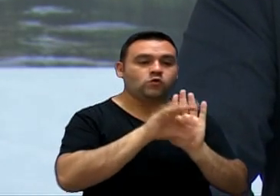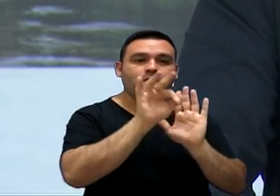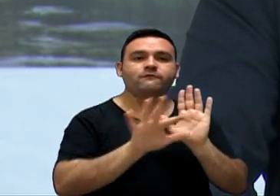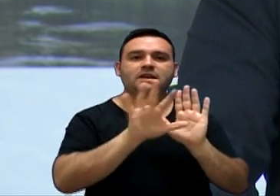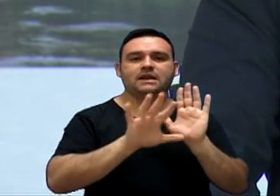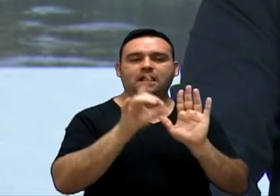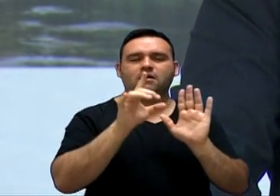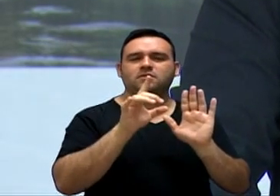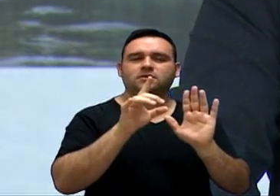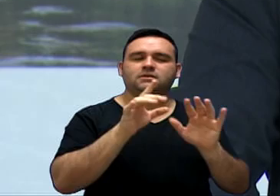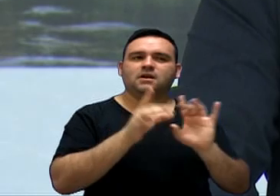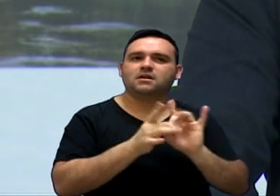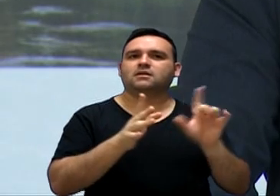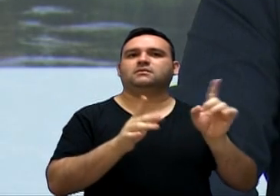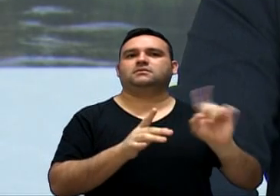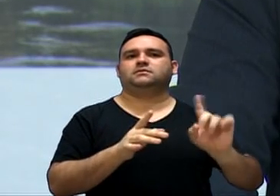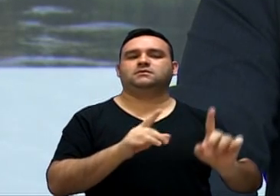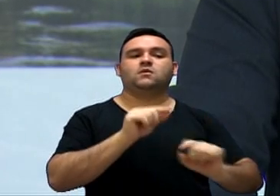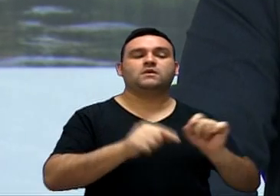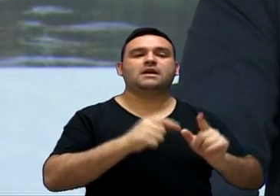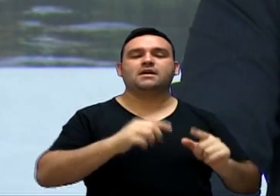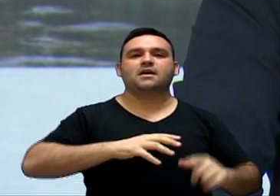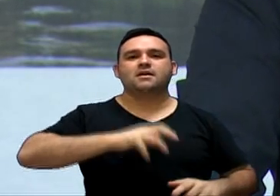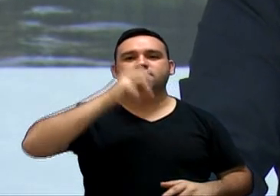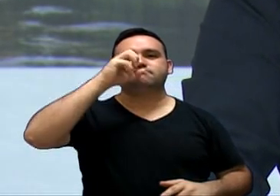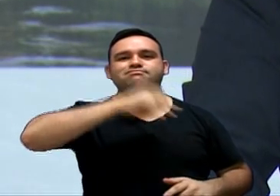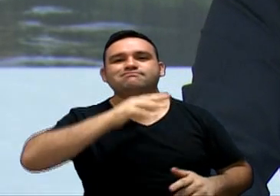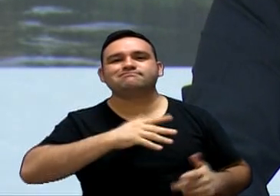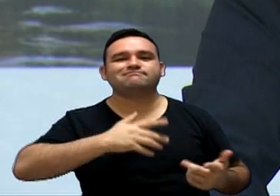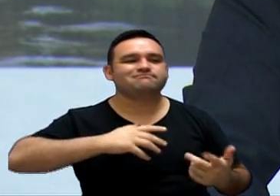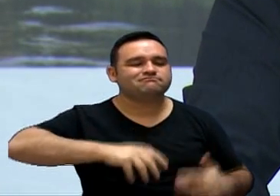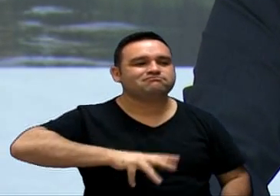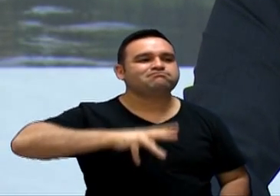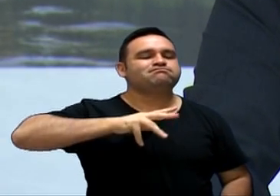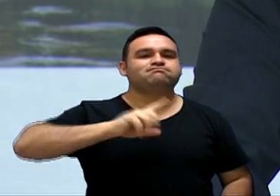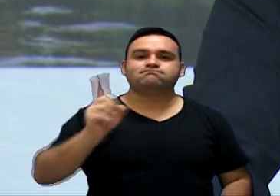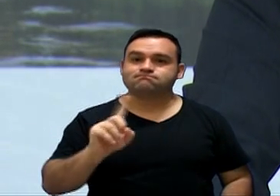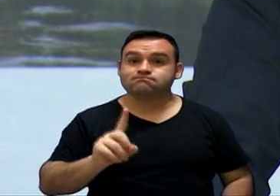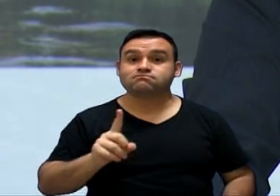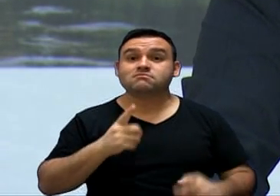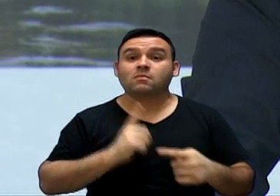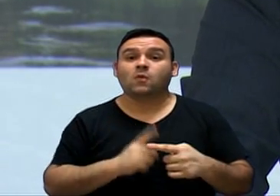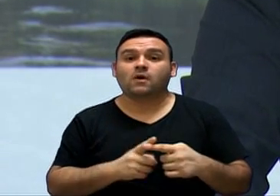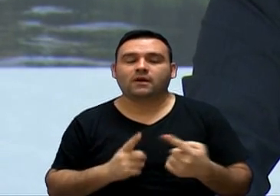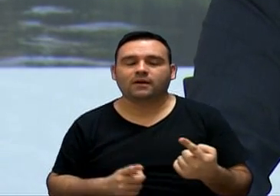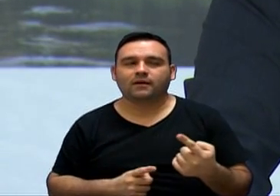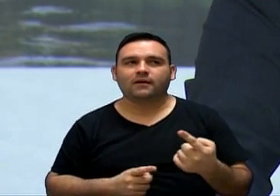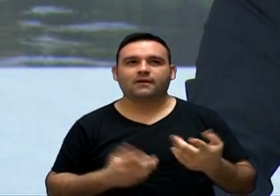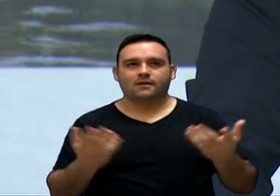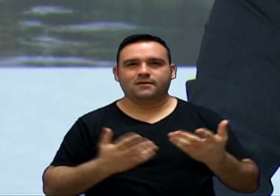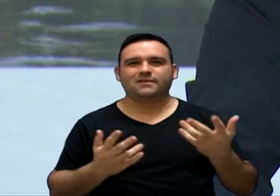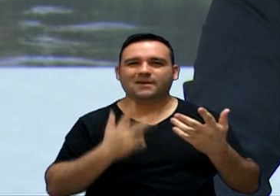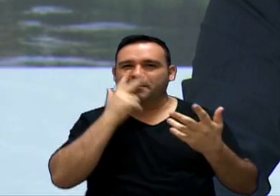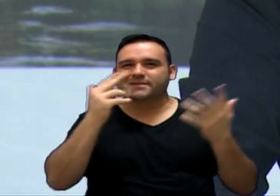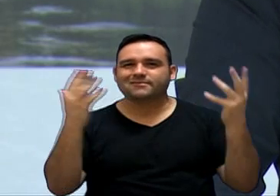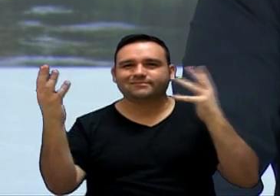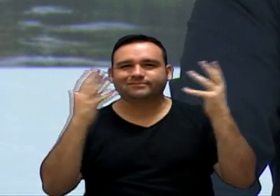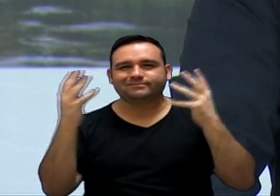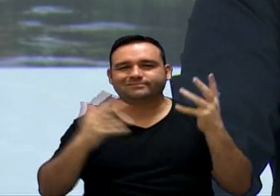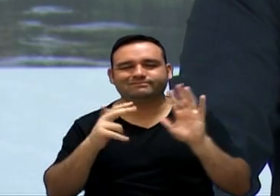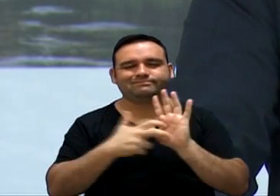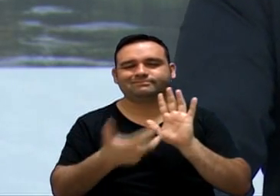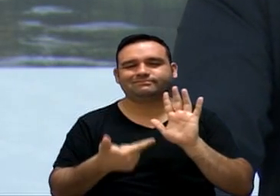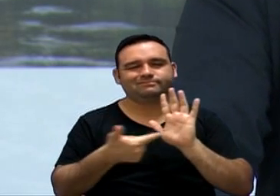Federal não permite o abuso da obrigatoriedade. Isto, esse constrangimento